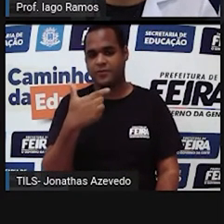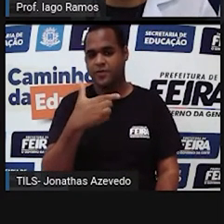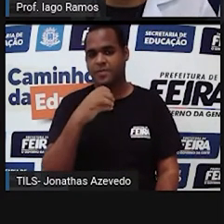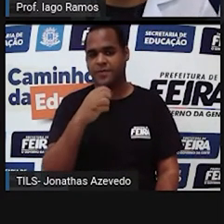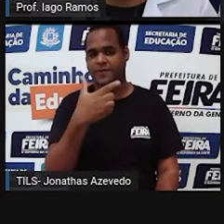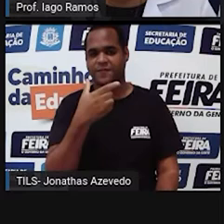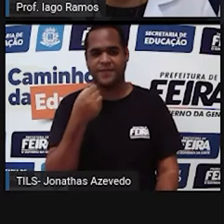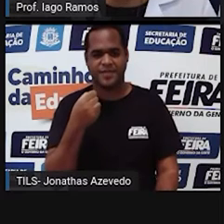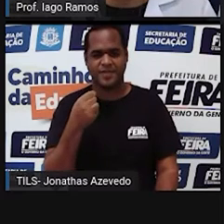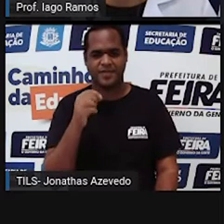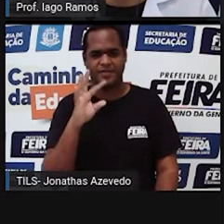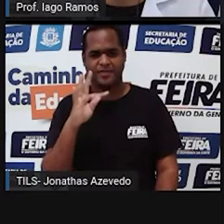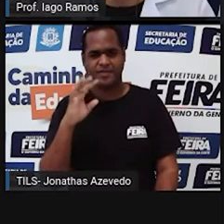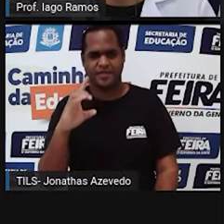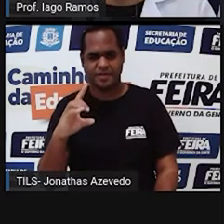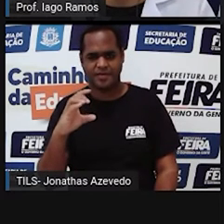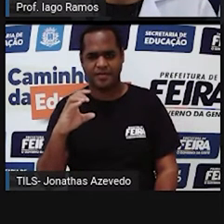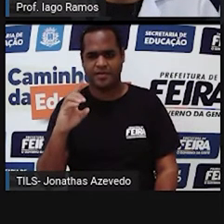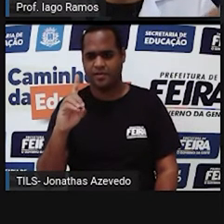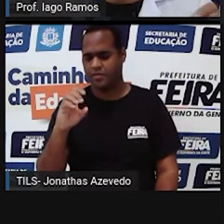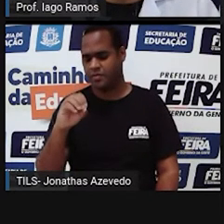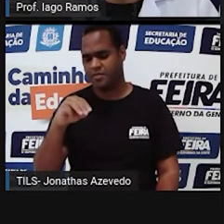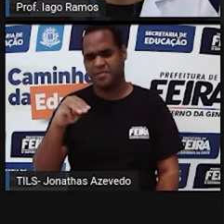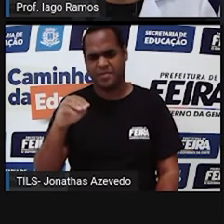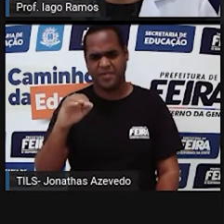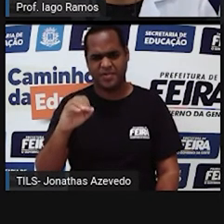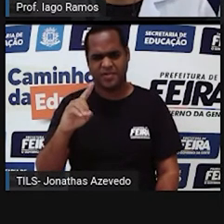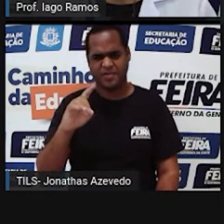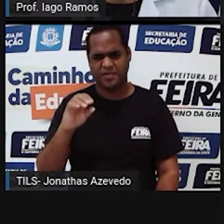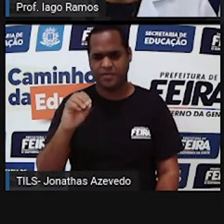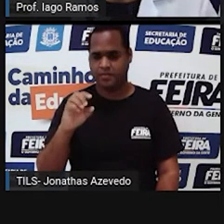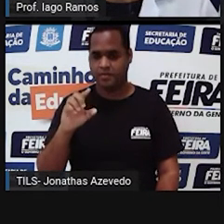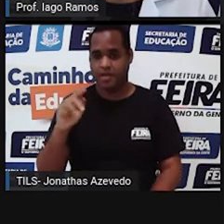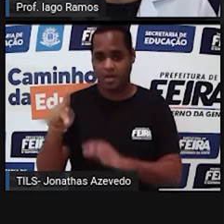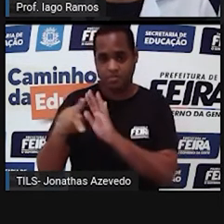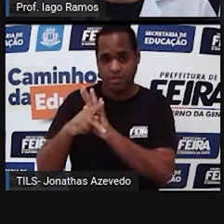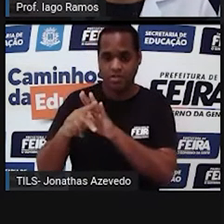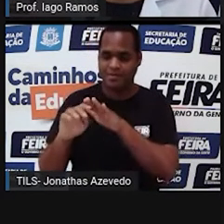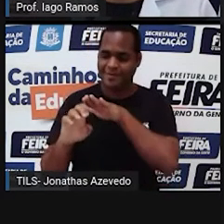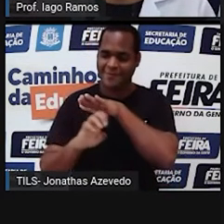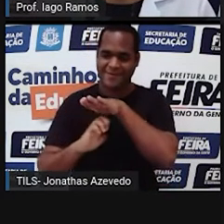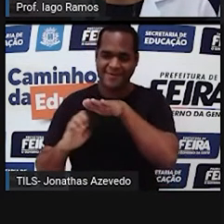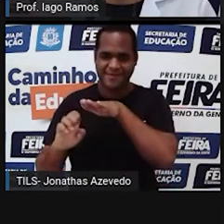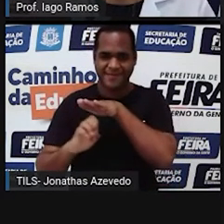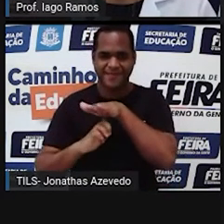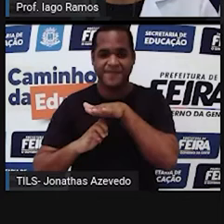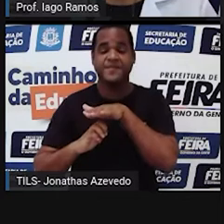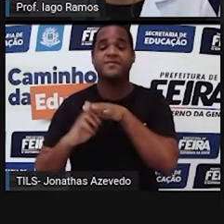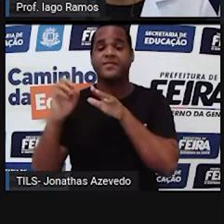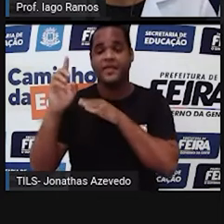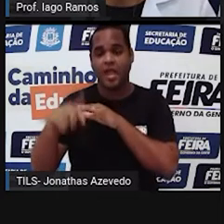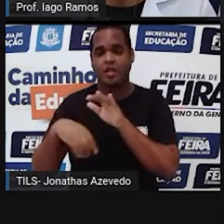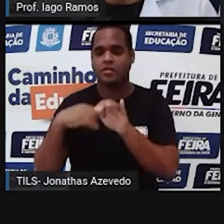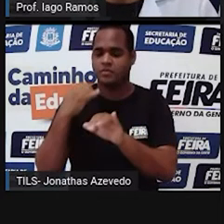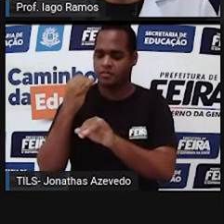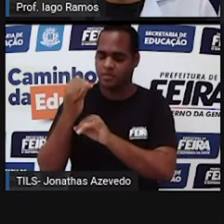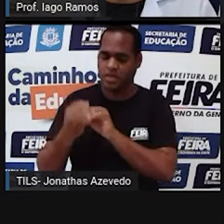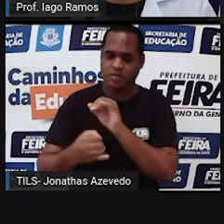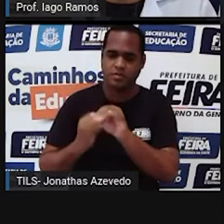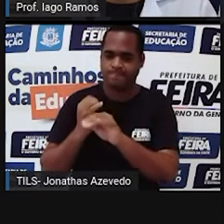TIC Domicílios, uma pesquisa feita por esse, né, por essa entidade, e indicou que o acesso à internet